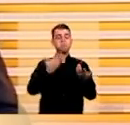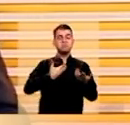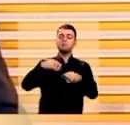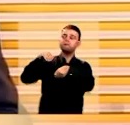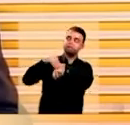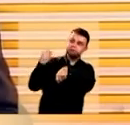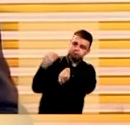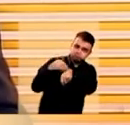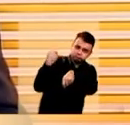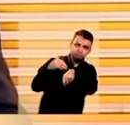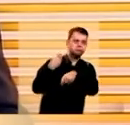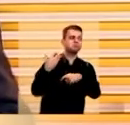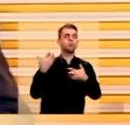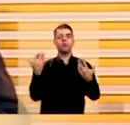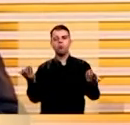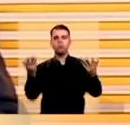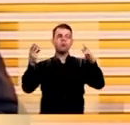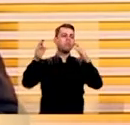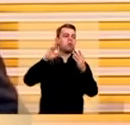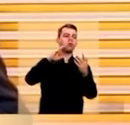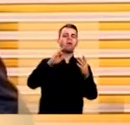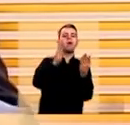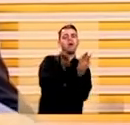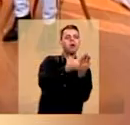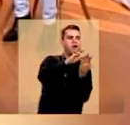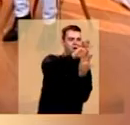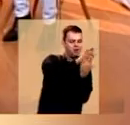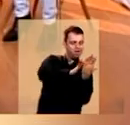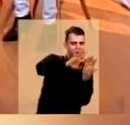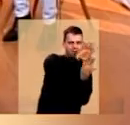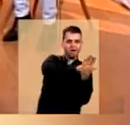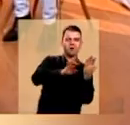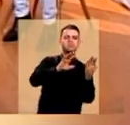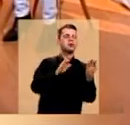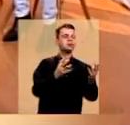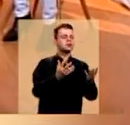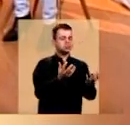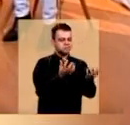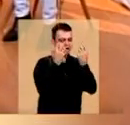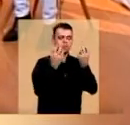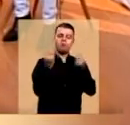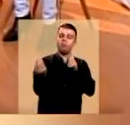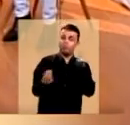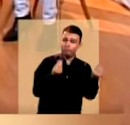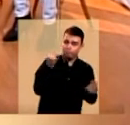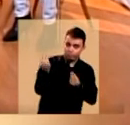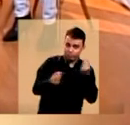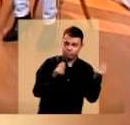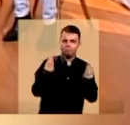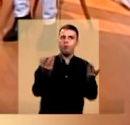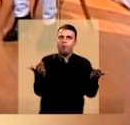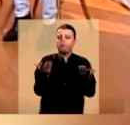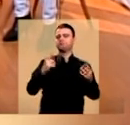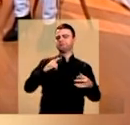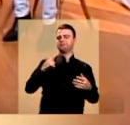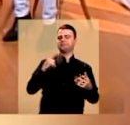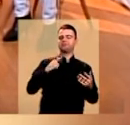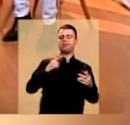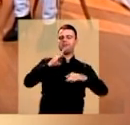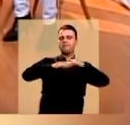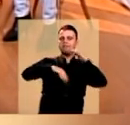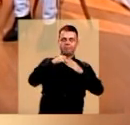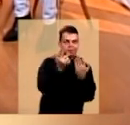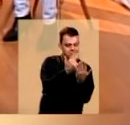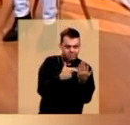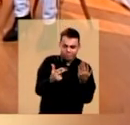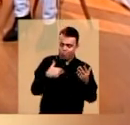de amigos. Sim. E depois capa, inclusive, se uma capa é mais chamativa. Porque hoje tem ilustrador, né?